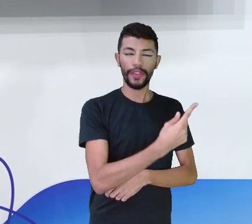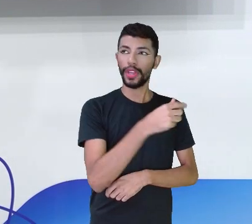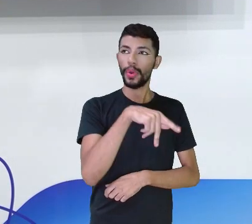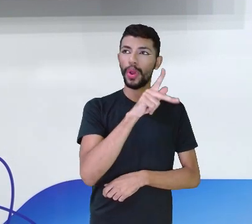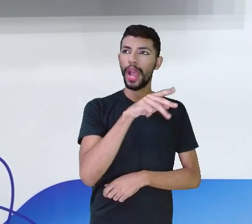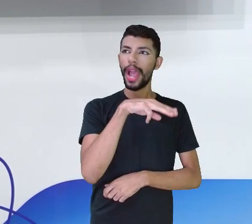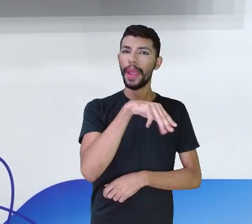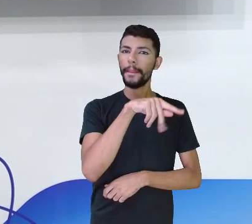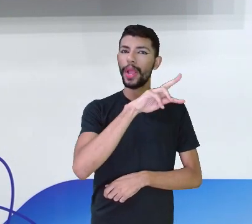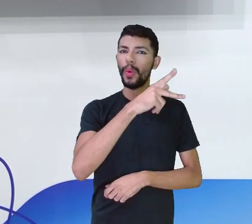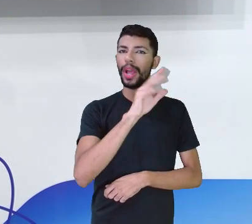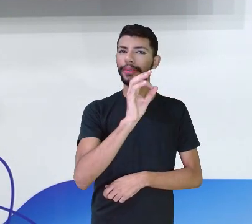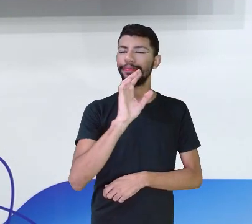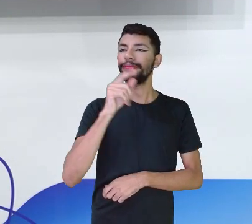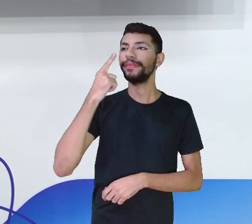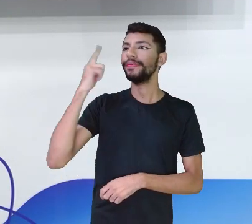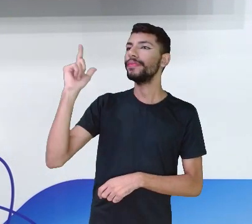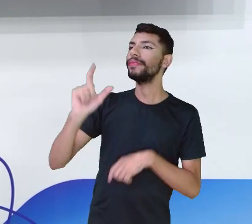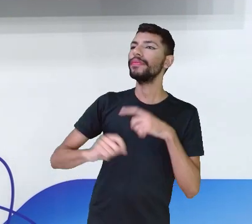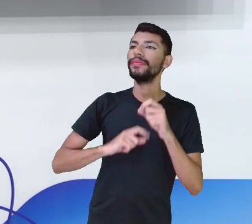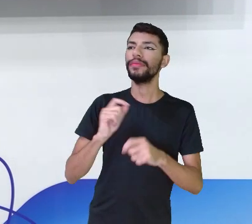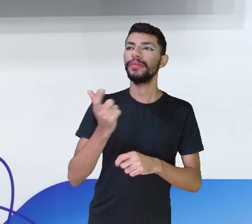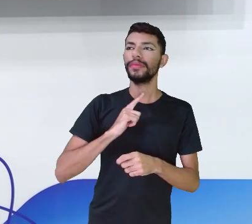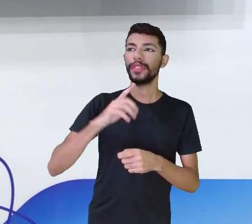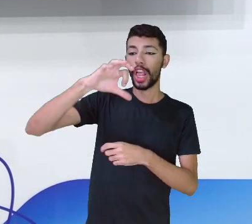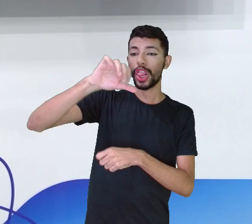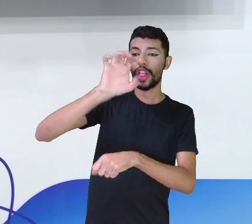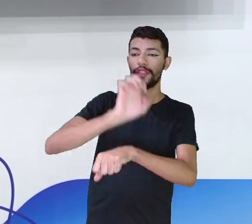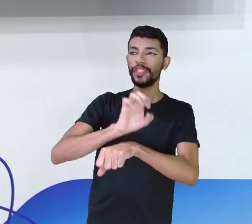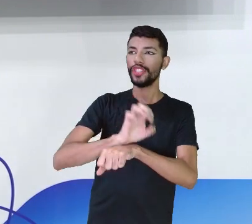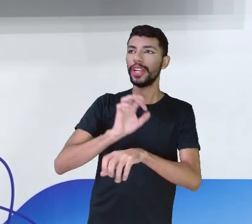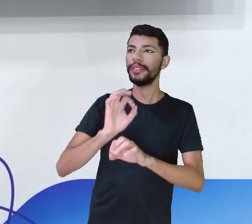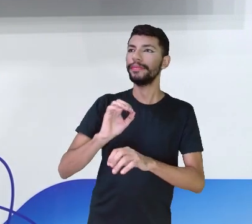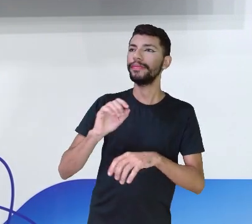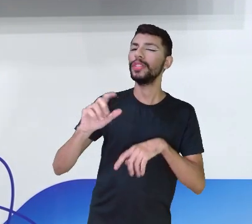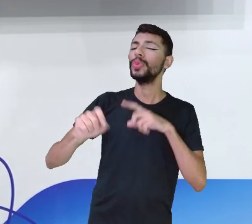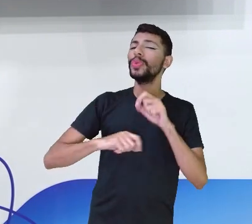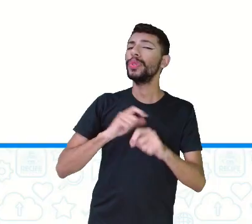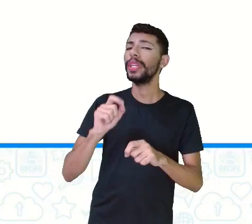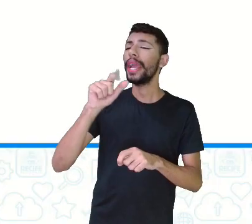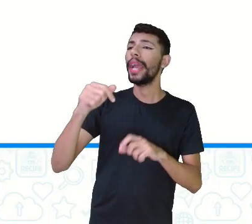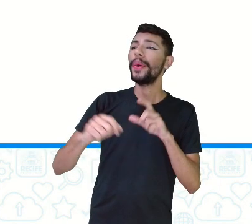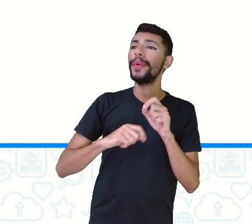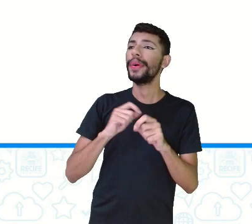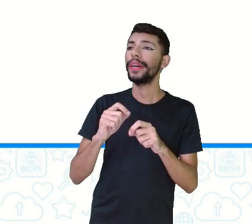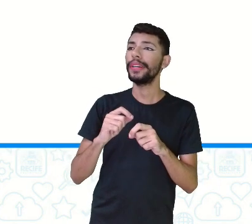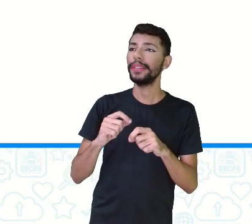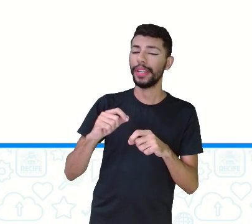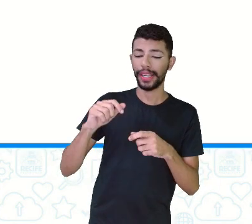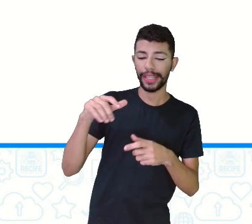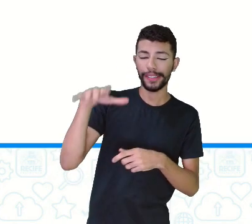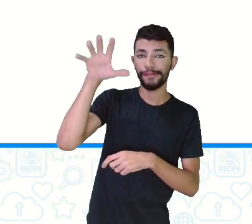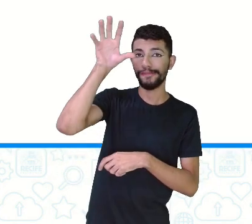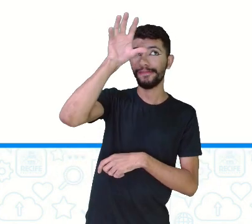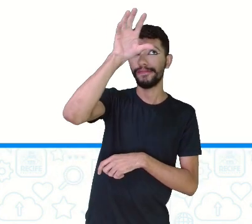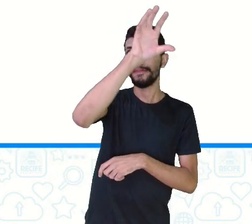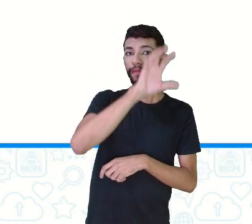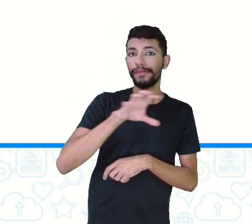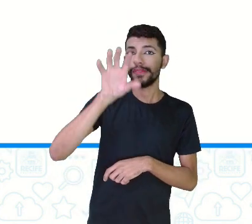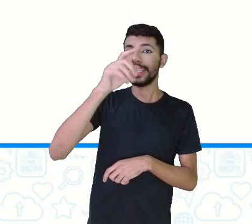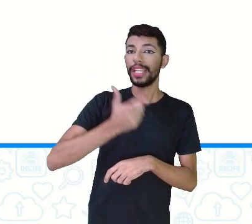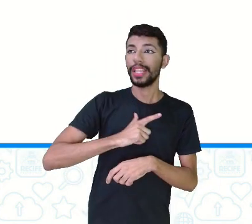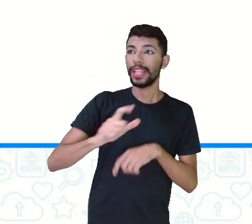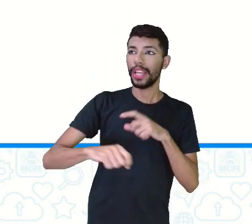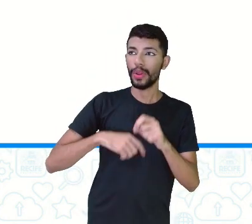1.544.291 km², constituída por 9 estados, sendo, portanto, a região com maior número